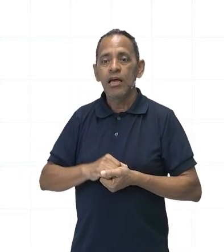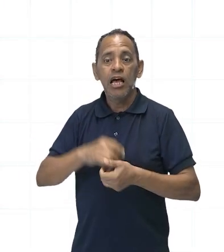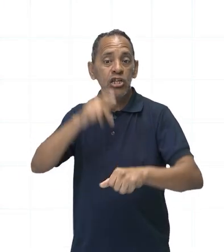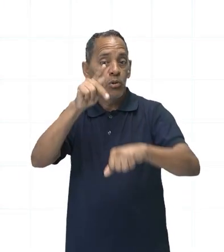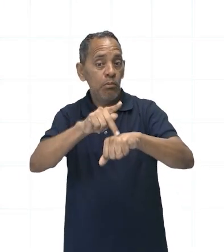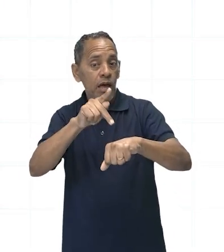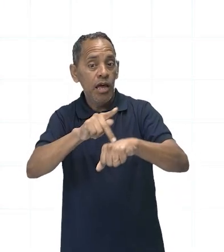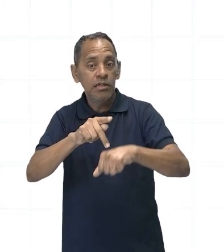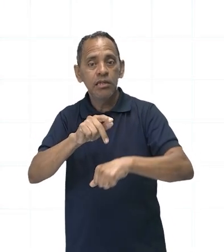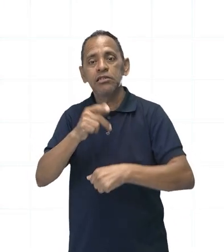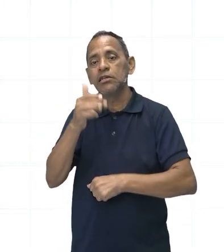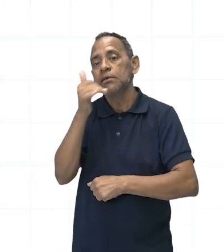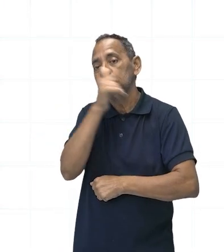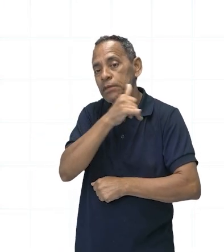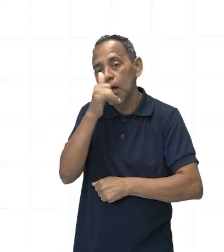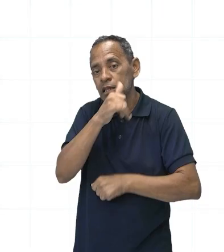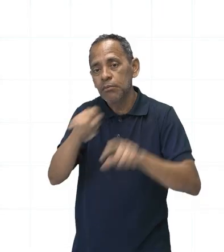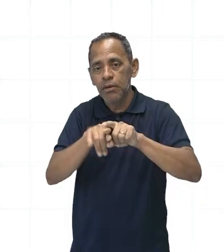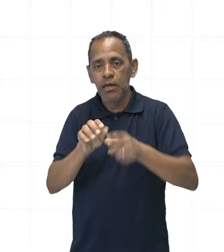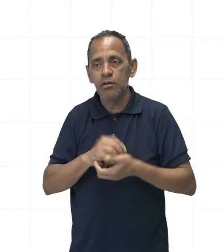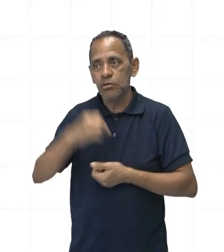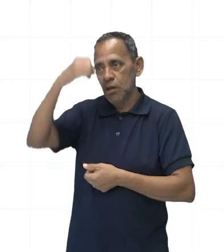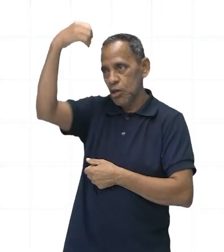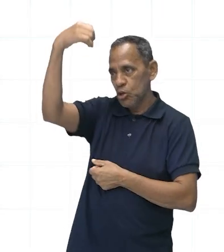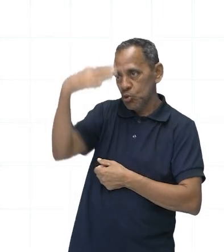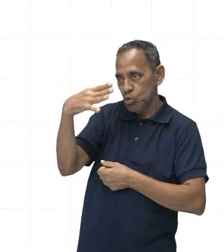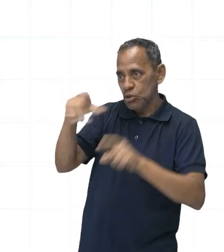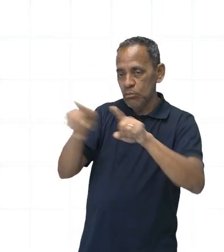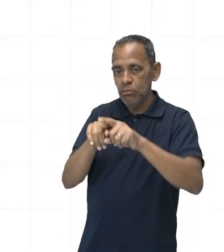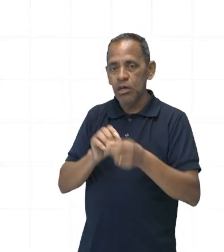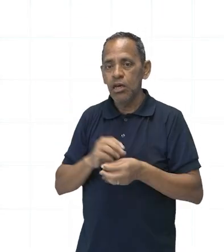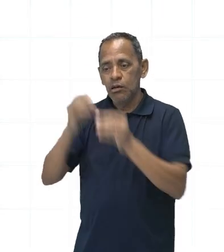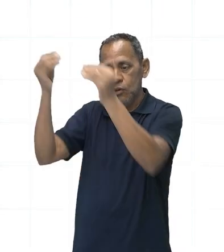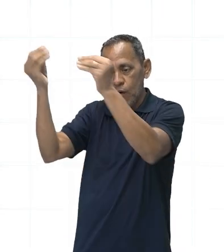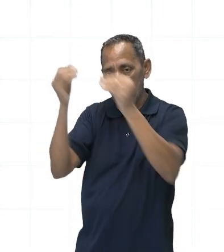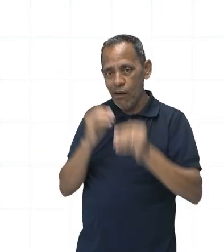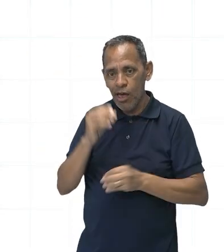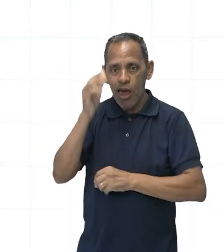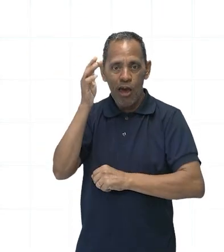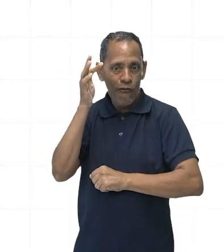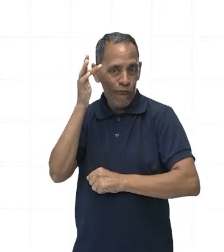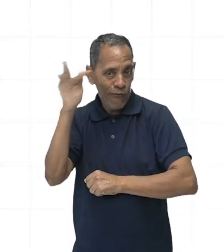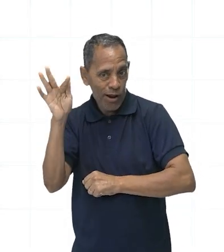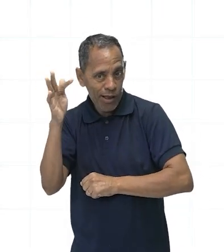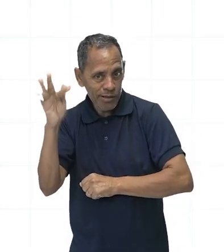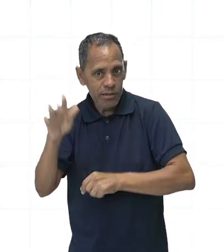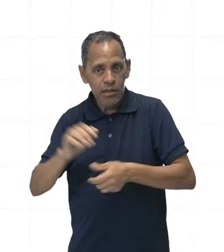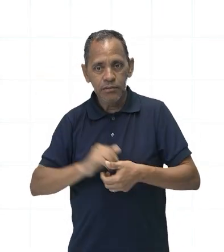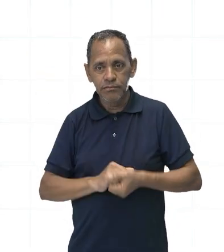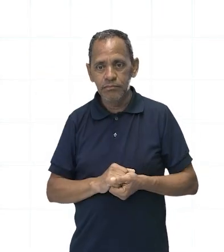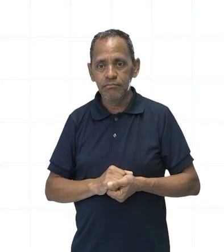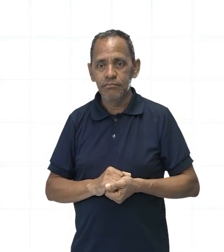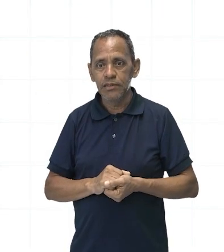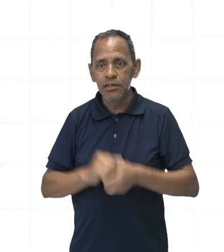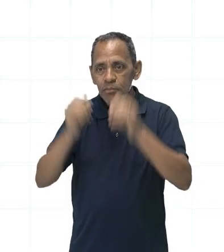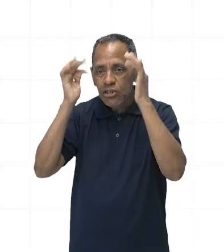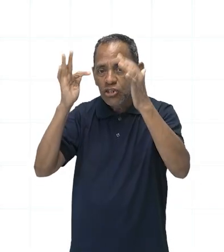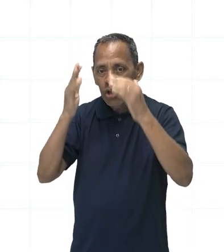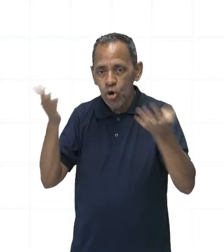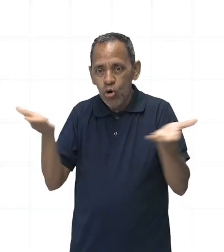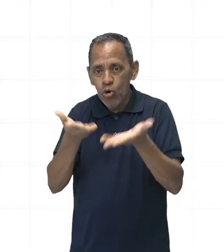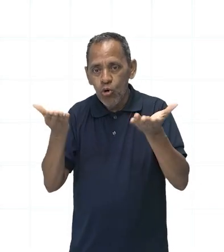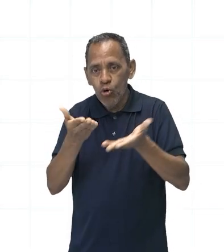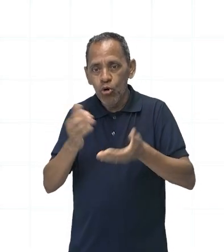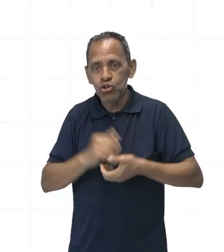da Itália e os lustres de cristais foram trazidos da França. Agora você imagina, hoje